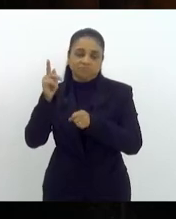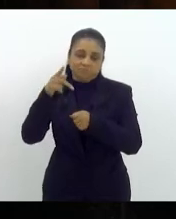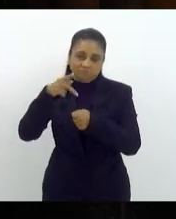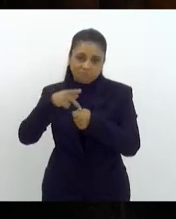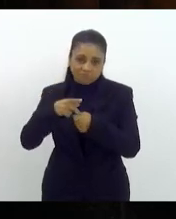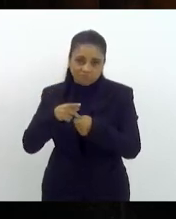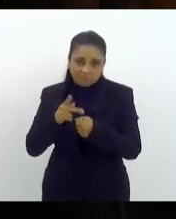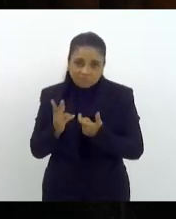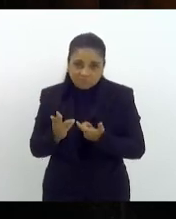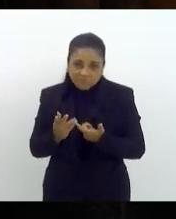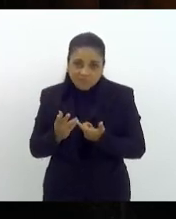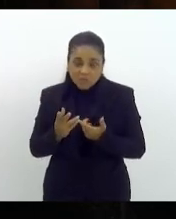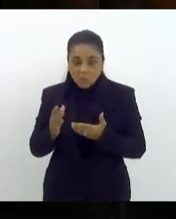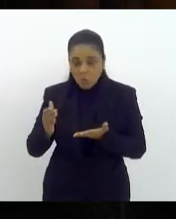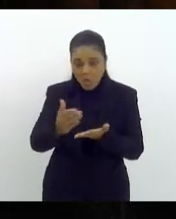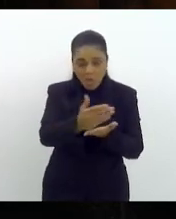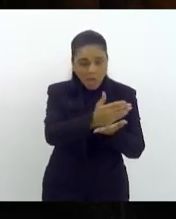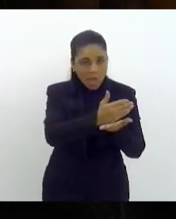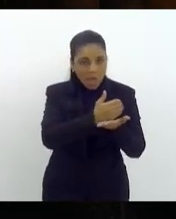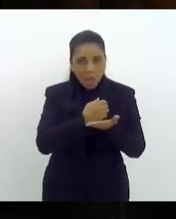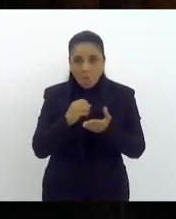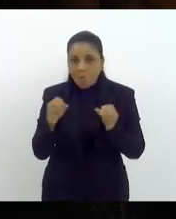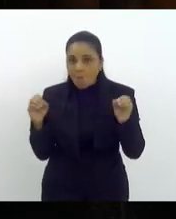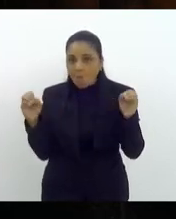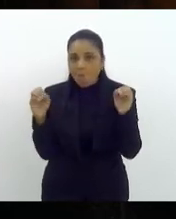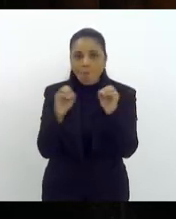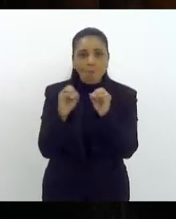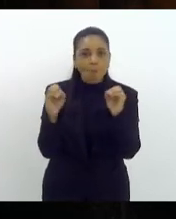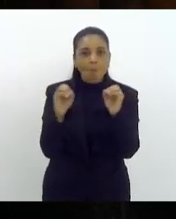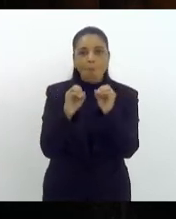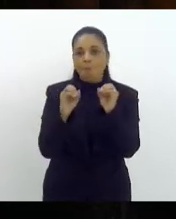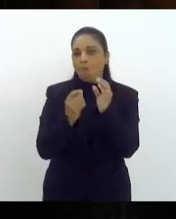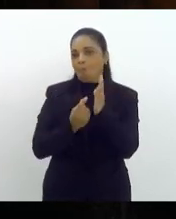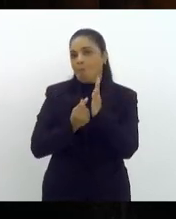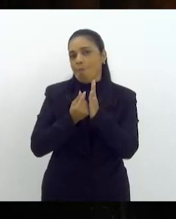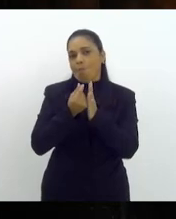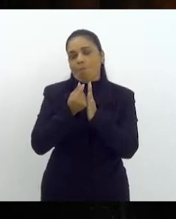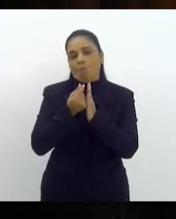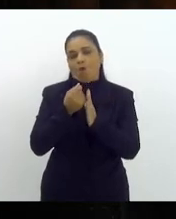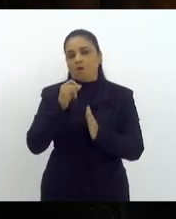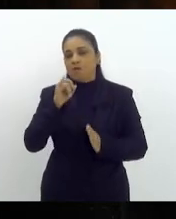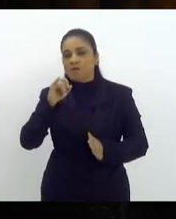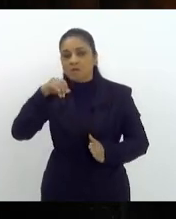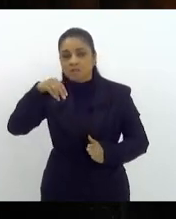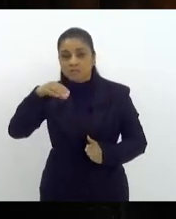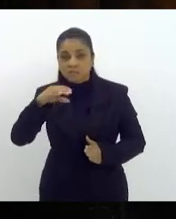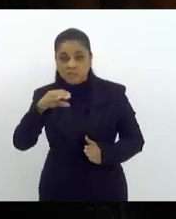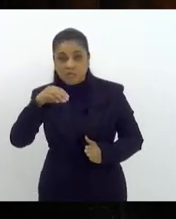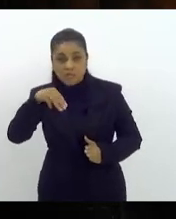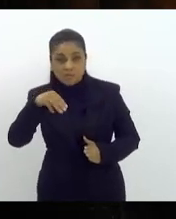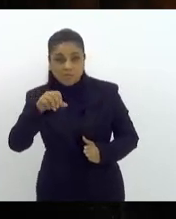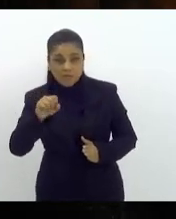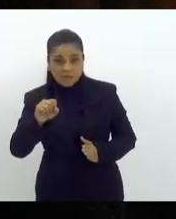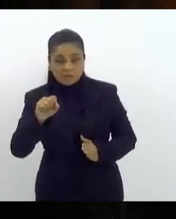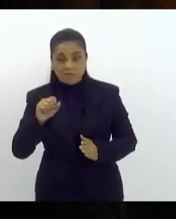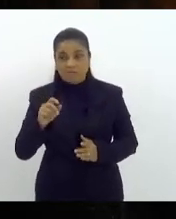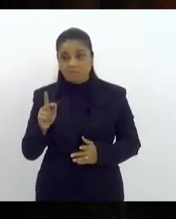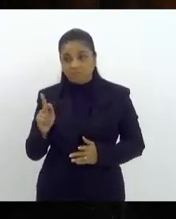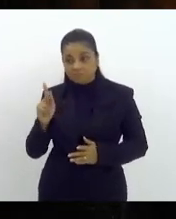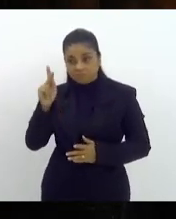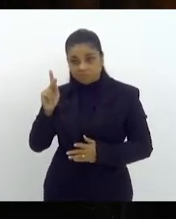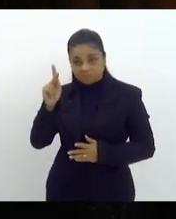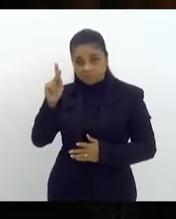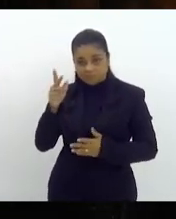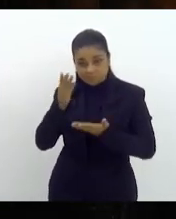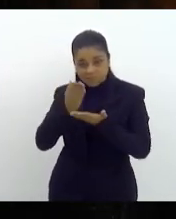de ICMS e os dividendos da Petrobras quase